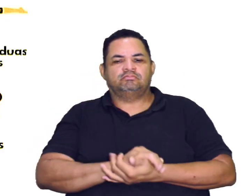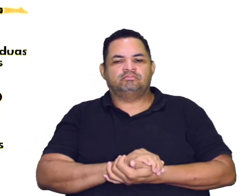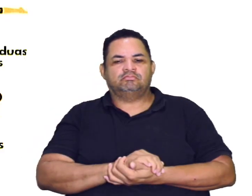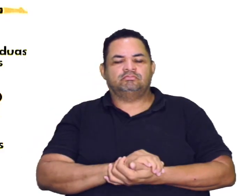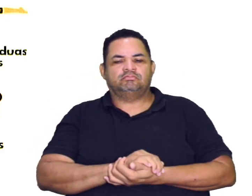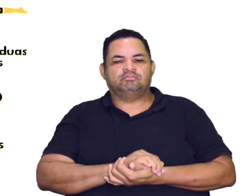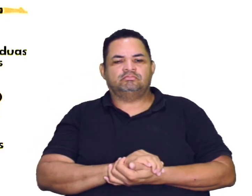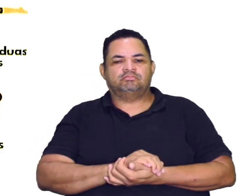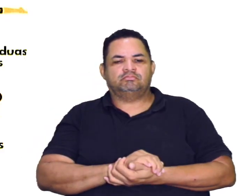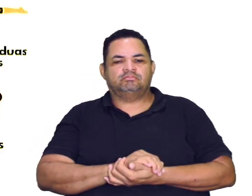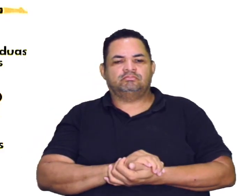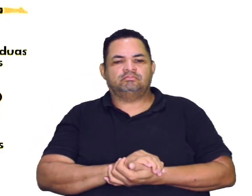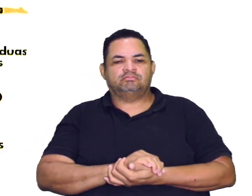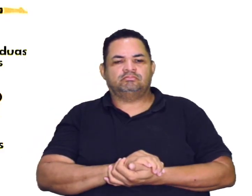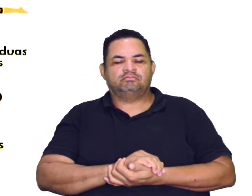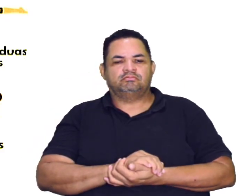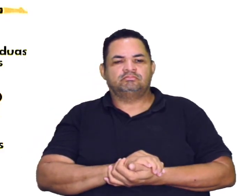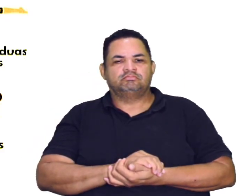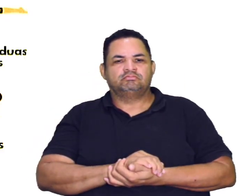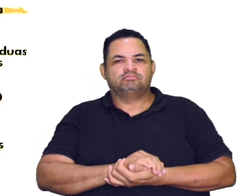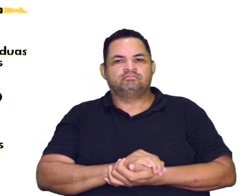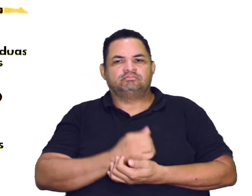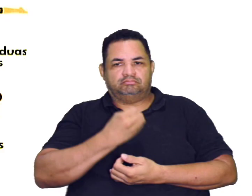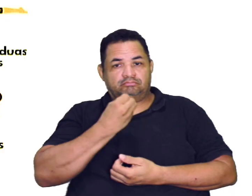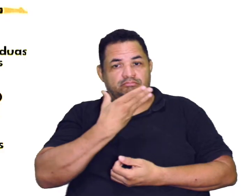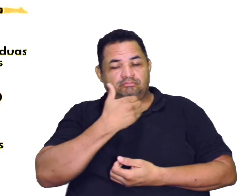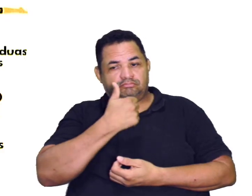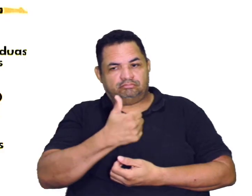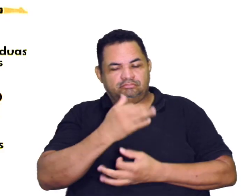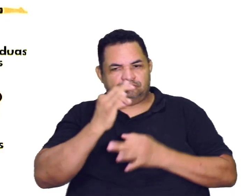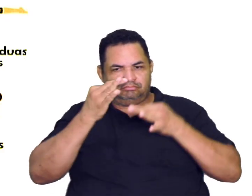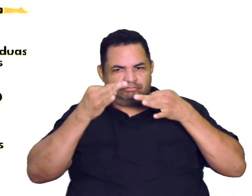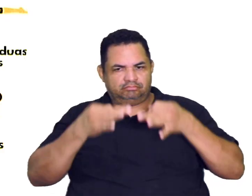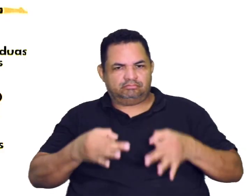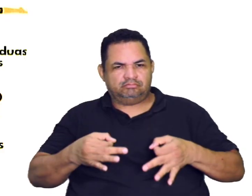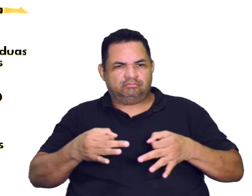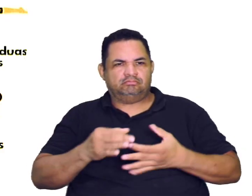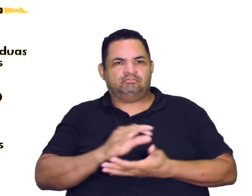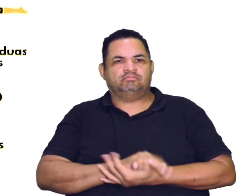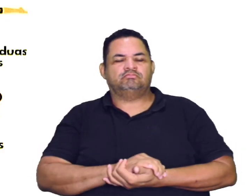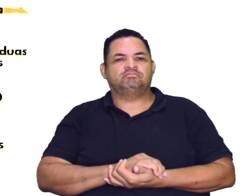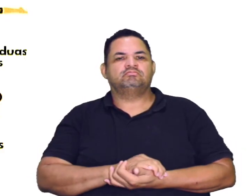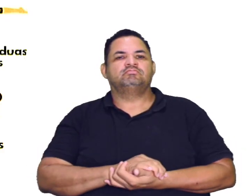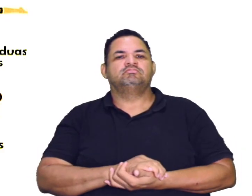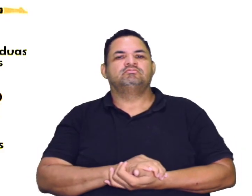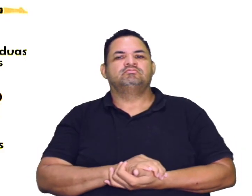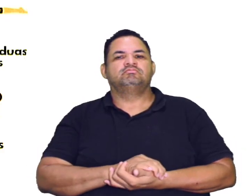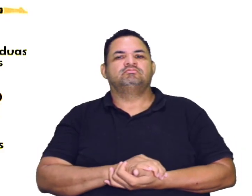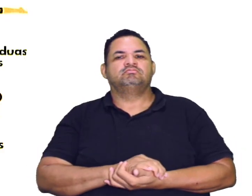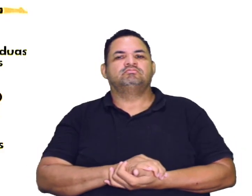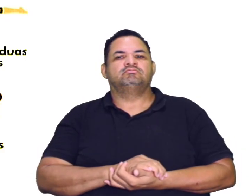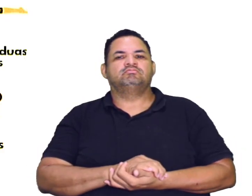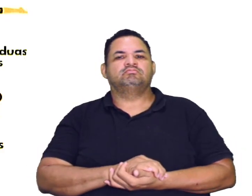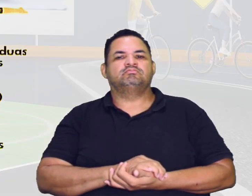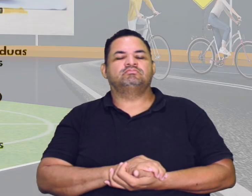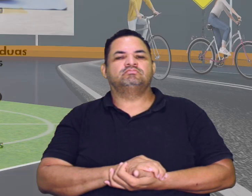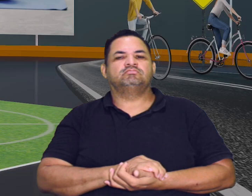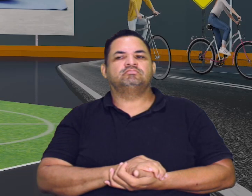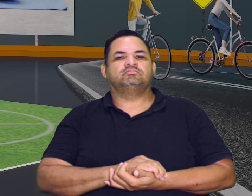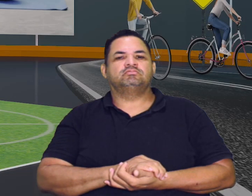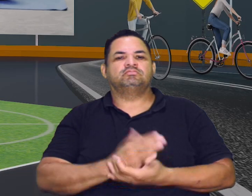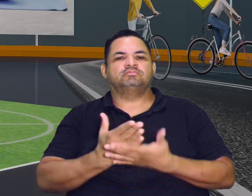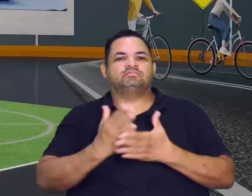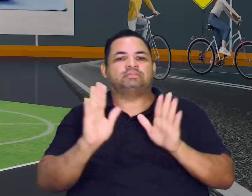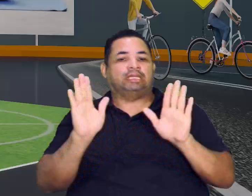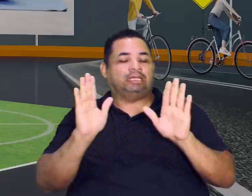aquele gás para o segundo momento da nossa aula. Tudo bem? Tudo certo? Maravilha, então. Então, vem aqui comigo para a prof se